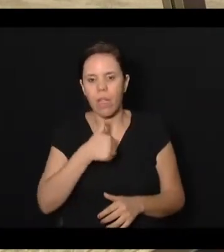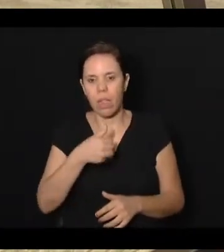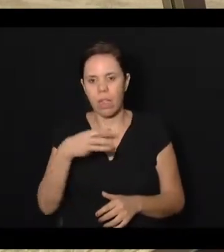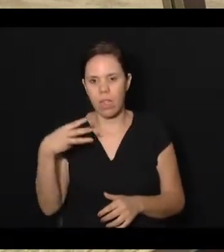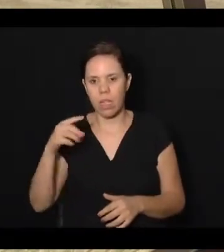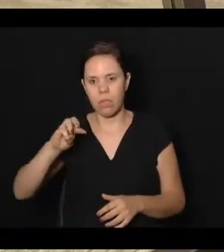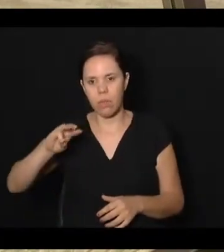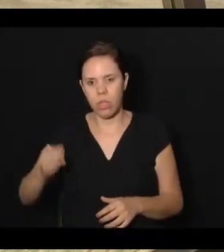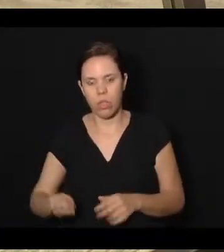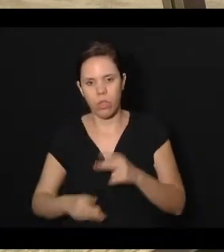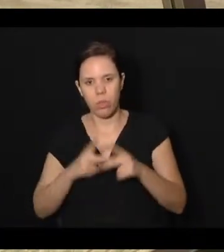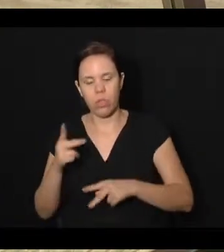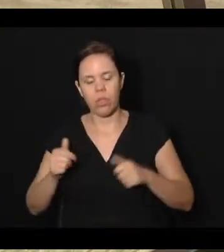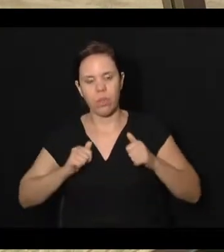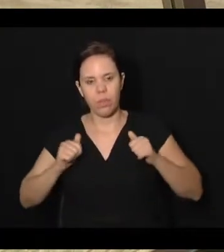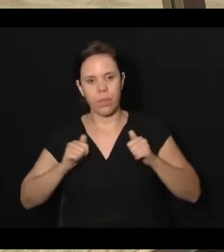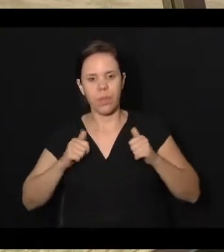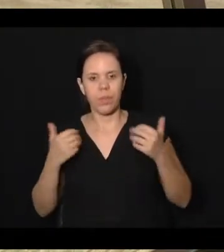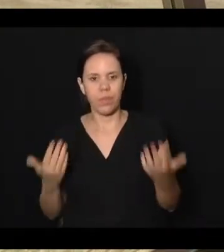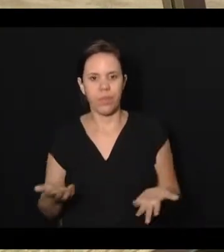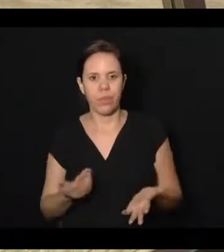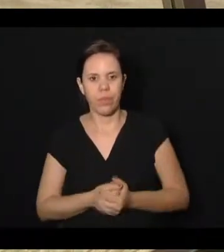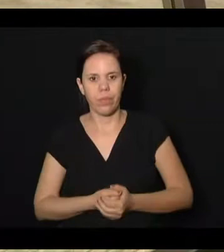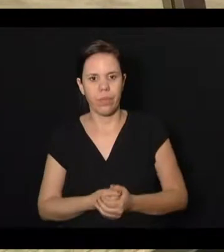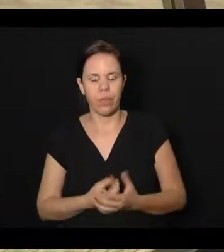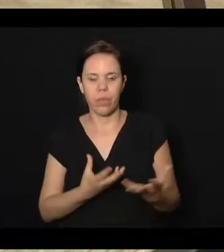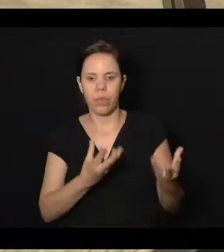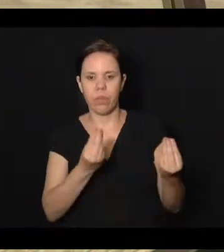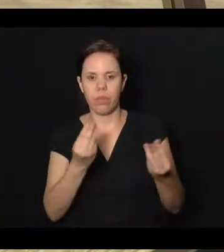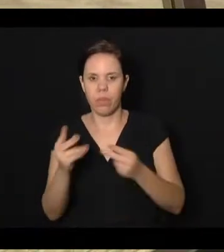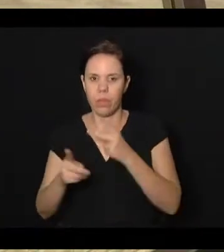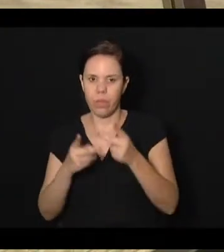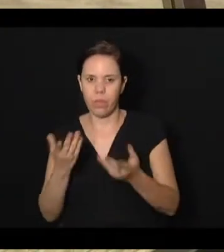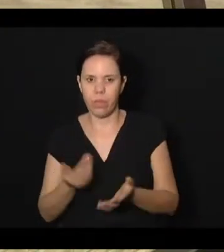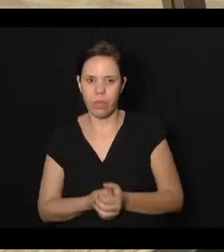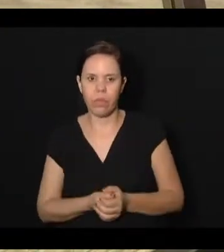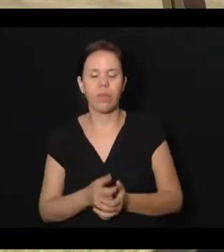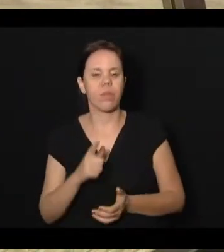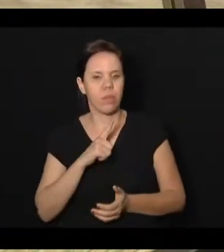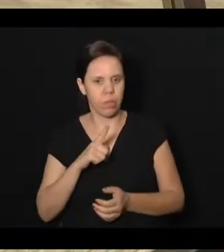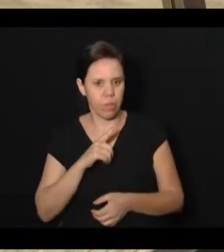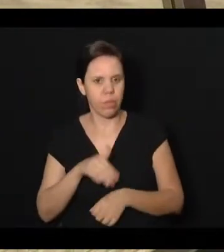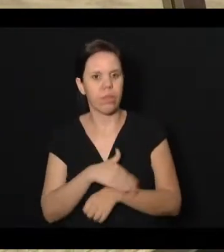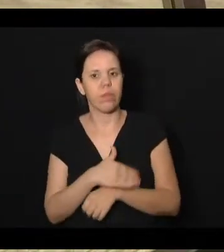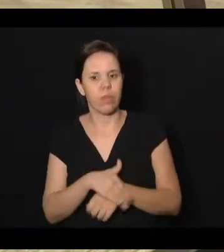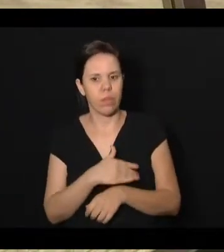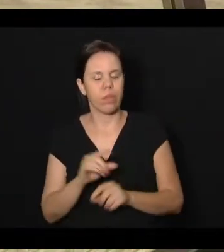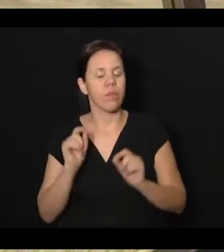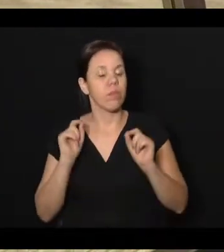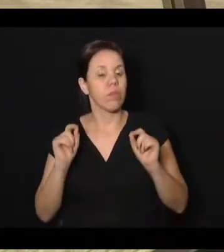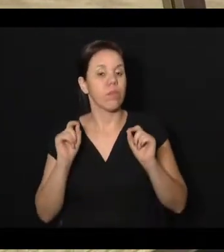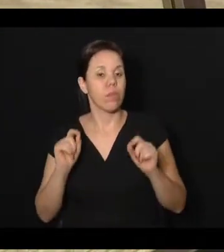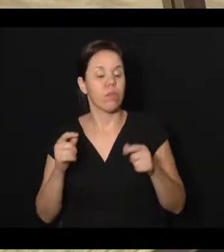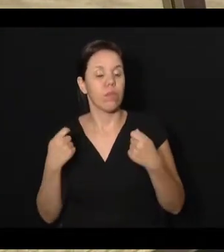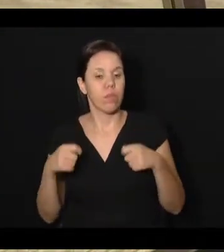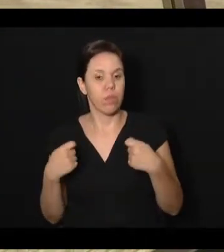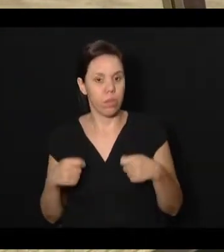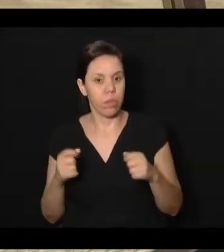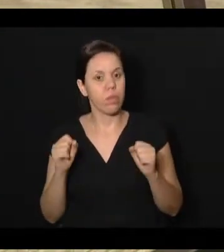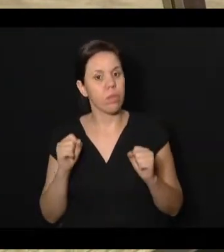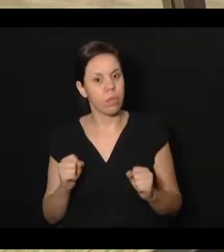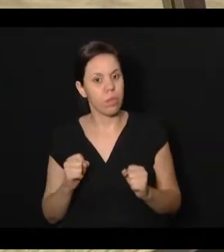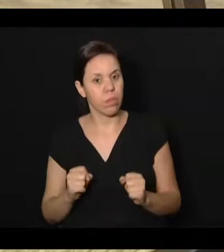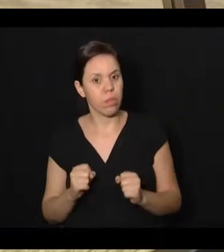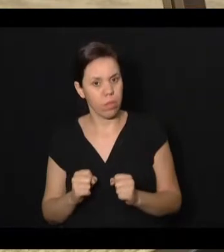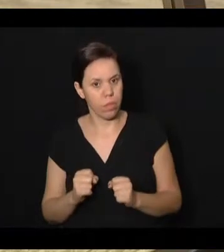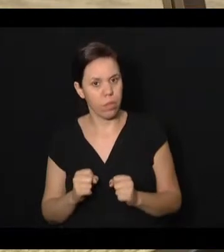sofrem pela crise desemprego e que muitas das pessoas tem na rua o necessário para poder